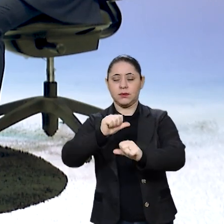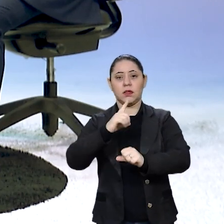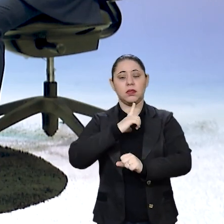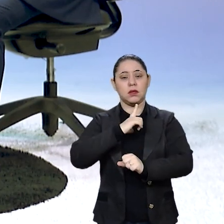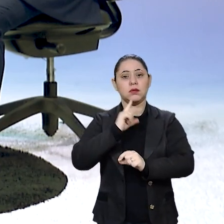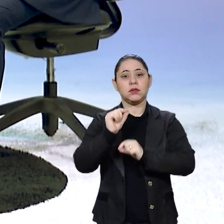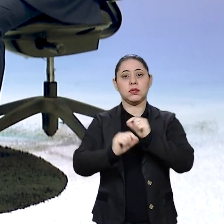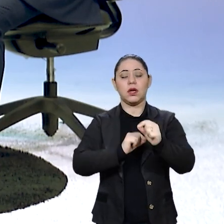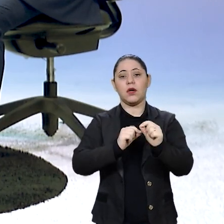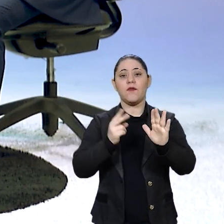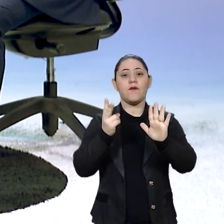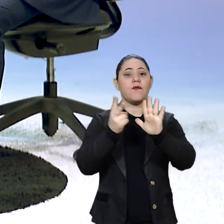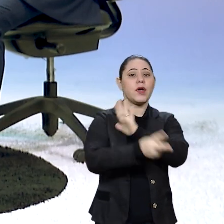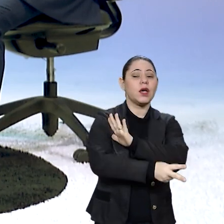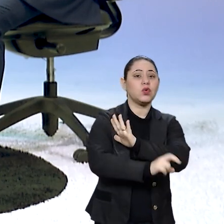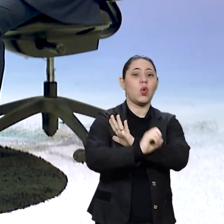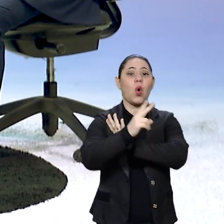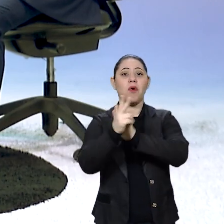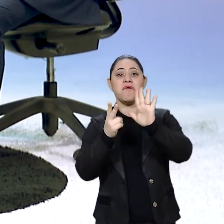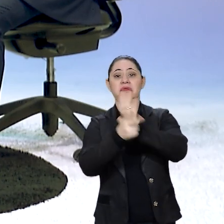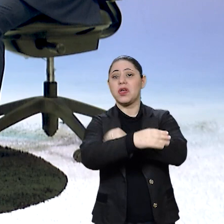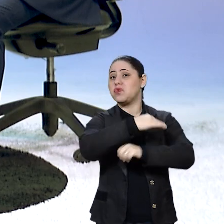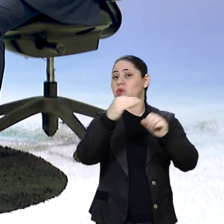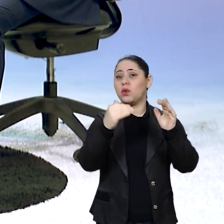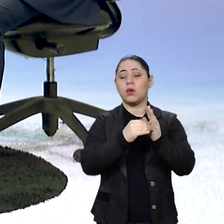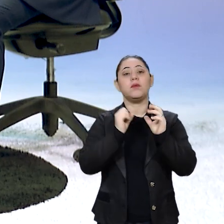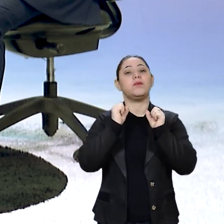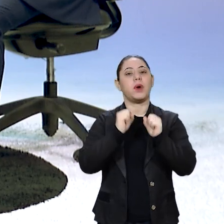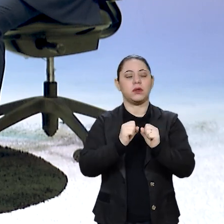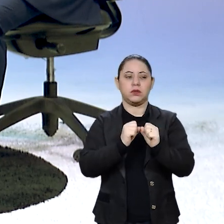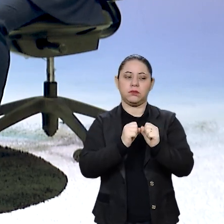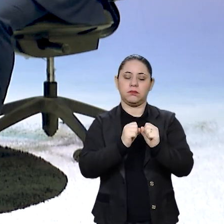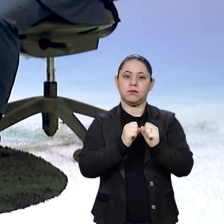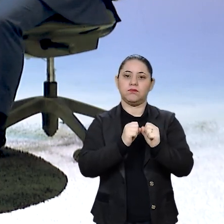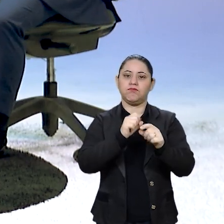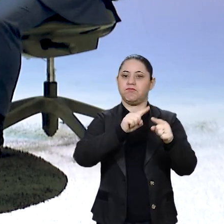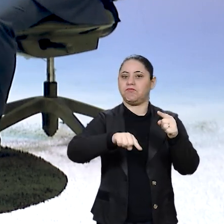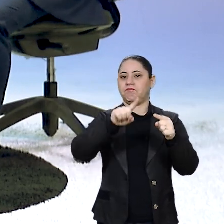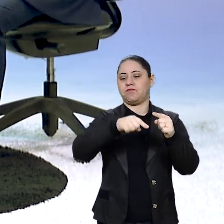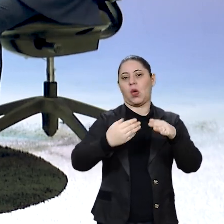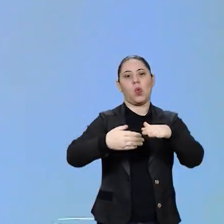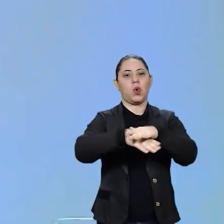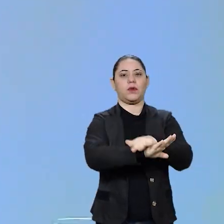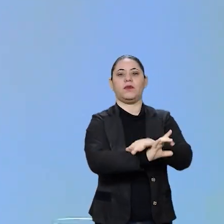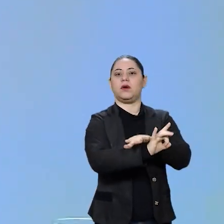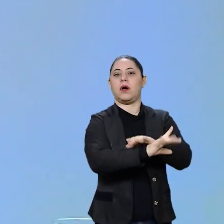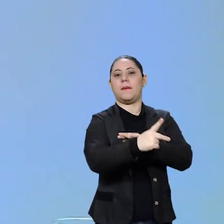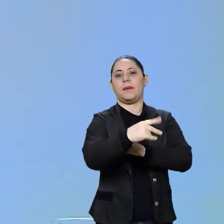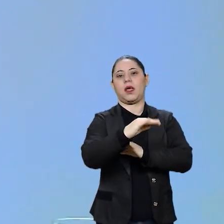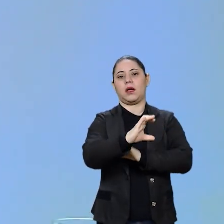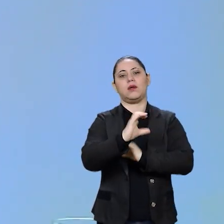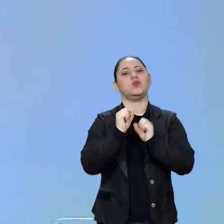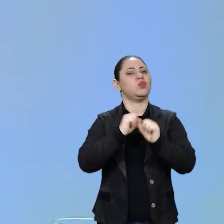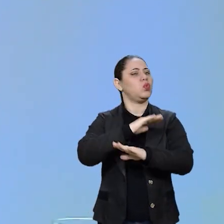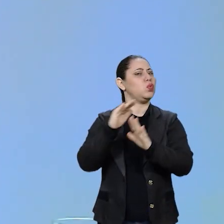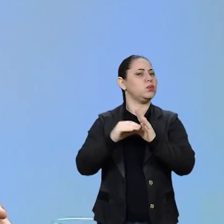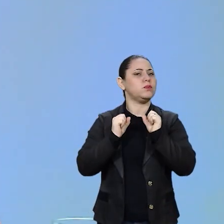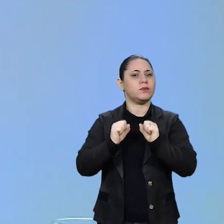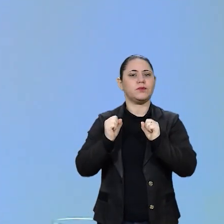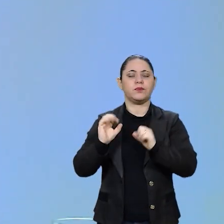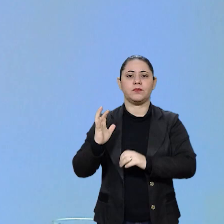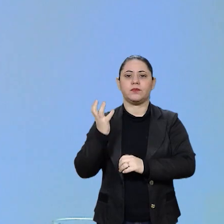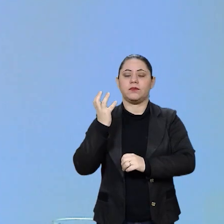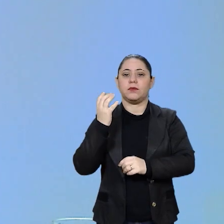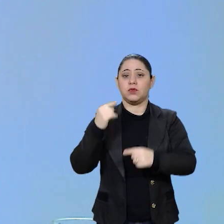né? Ela pode ser rejeitada, essa PEC. Então, tudo ainda pode acontecer. Mas já se discute nos bastidores quais